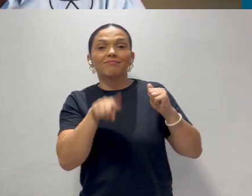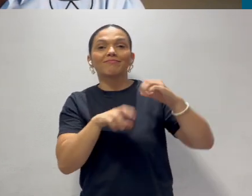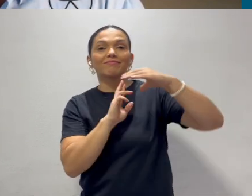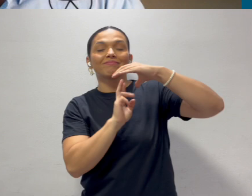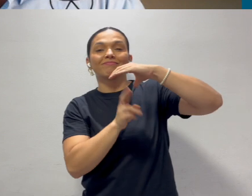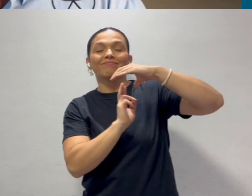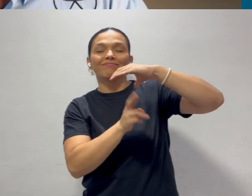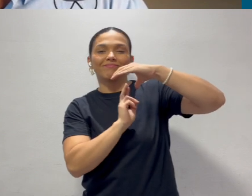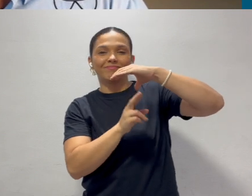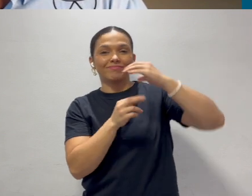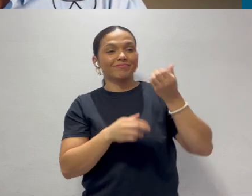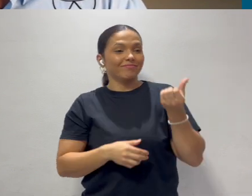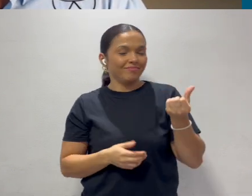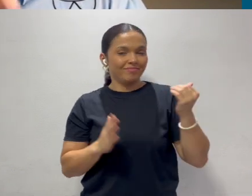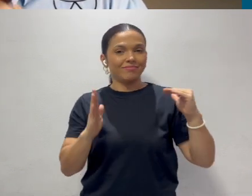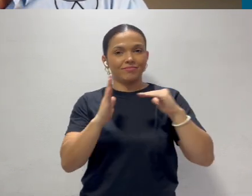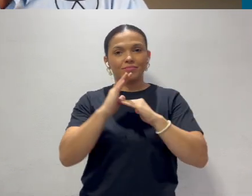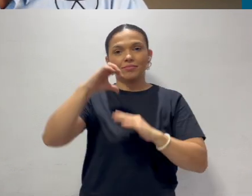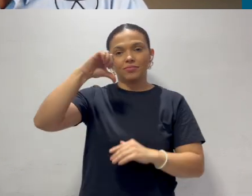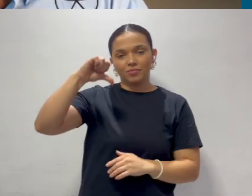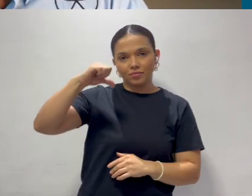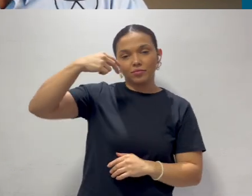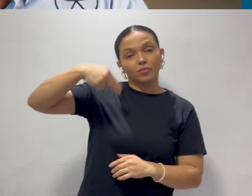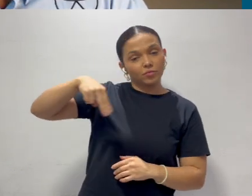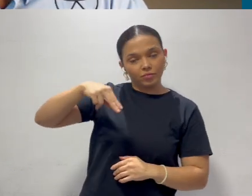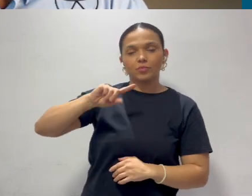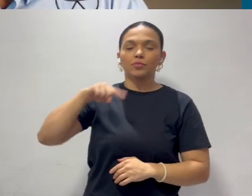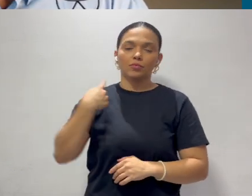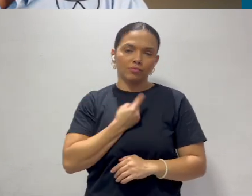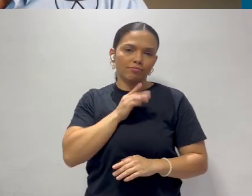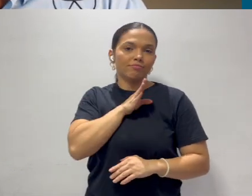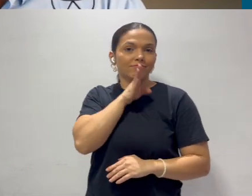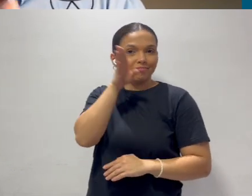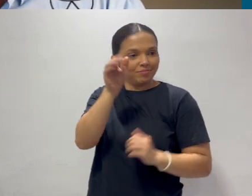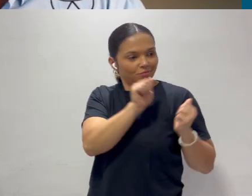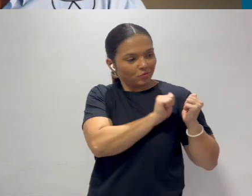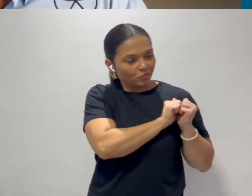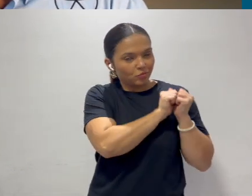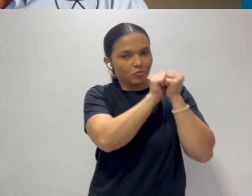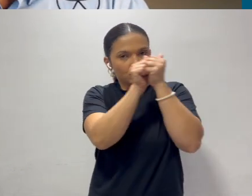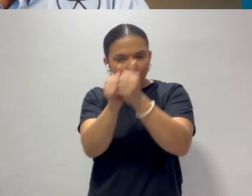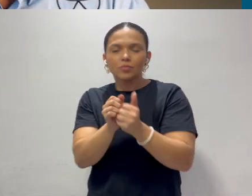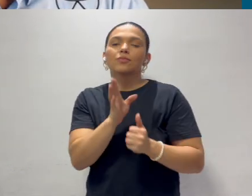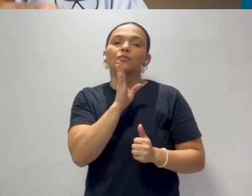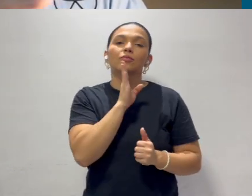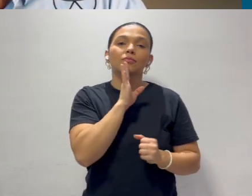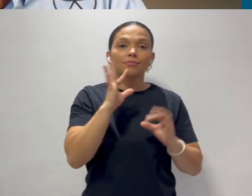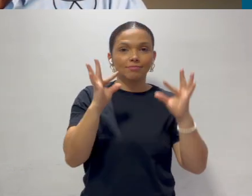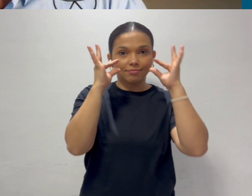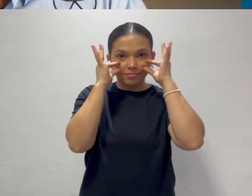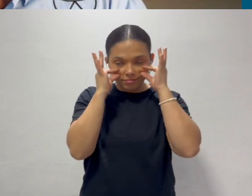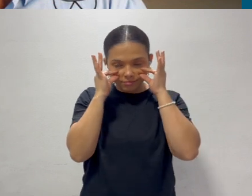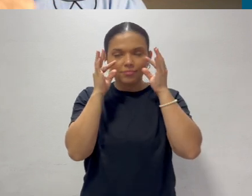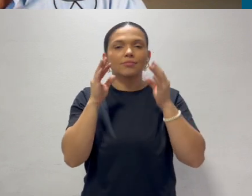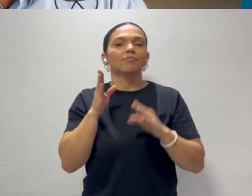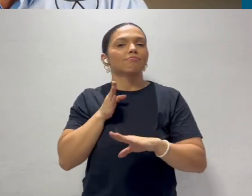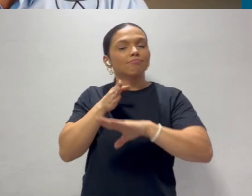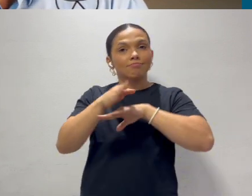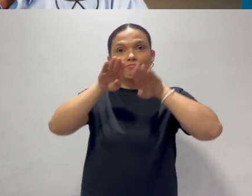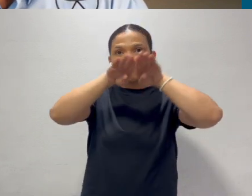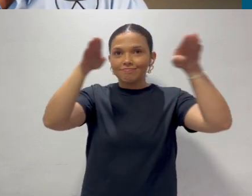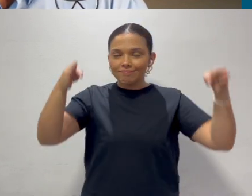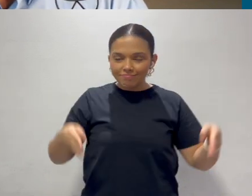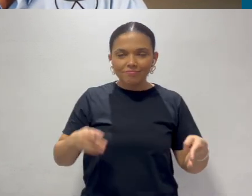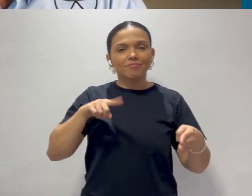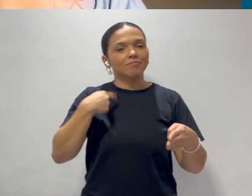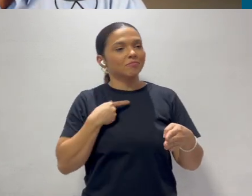na Reatec, de 6 a 9 de novembro, na Expo Imigrante, vamos estar juntos lá. Você vai conhecer a Suzane, sim, vai no